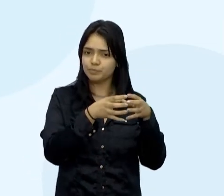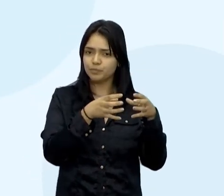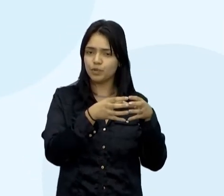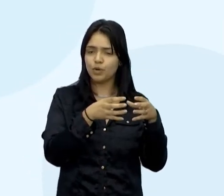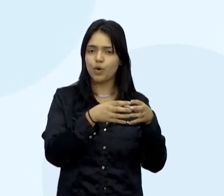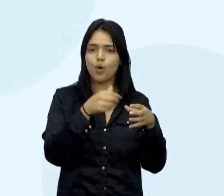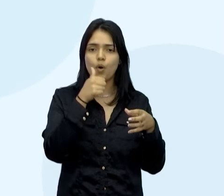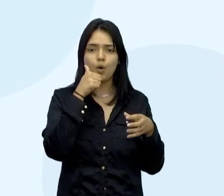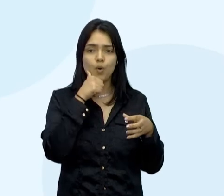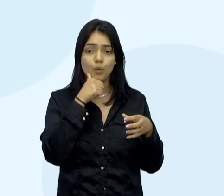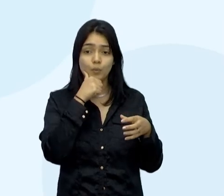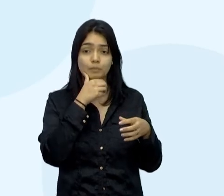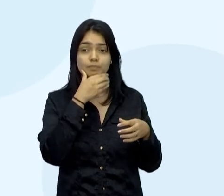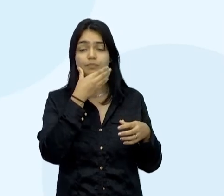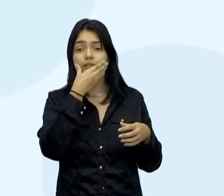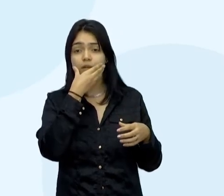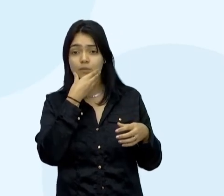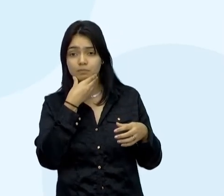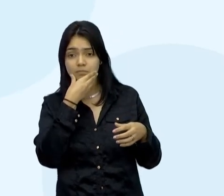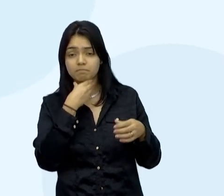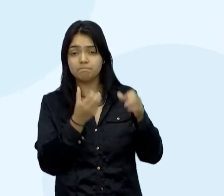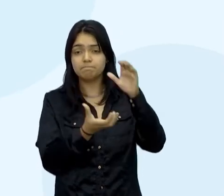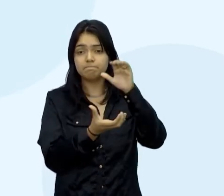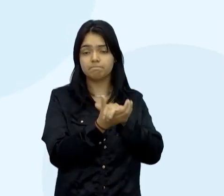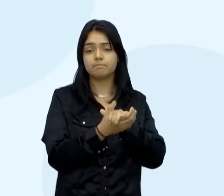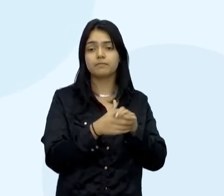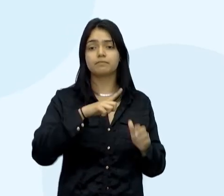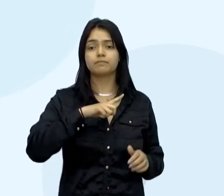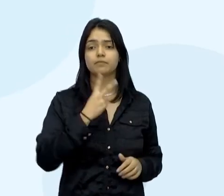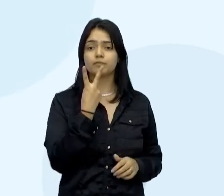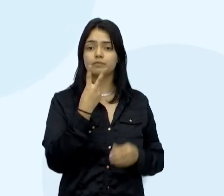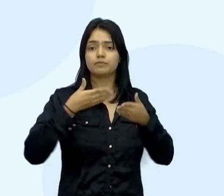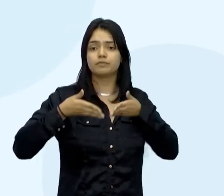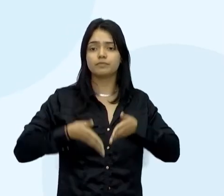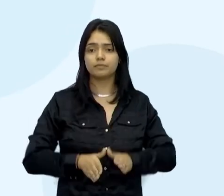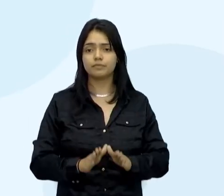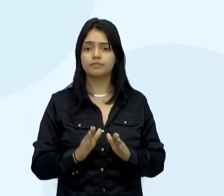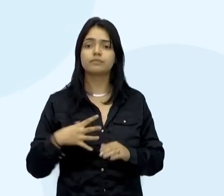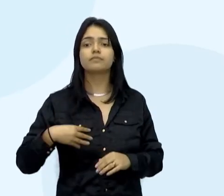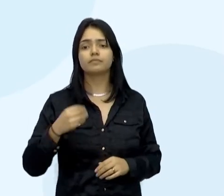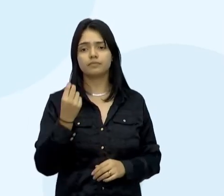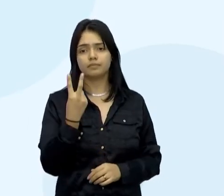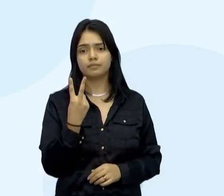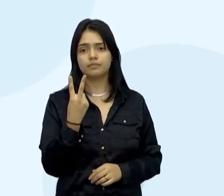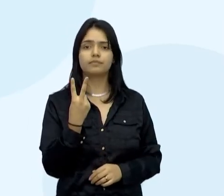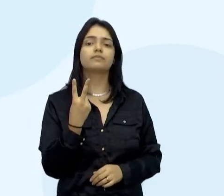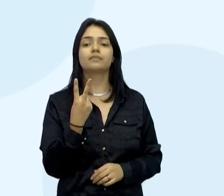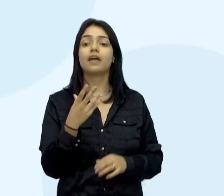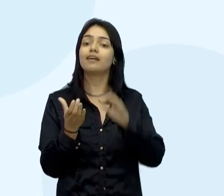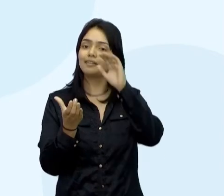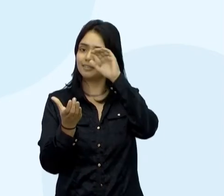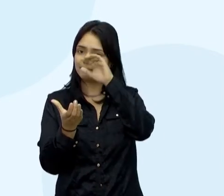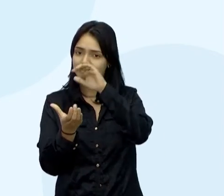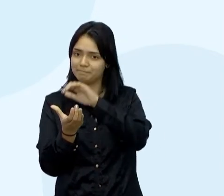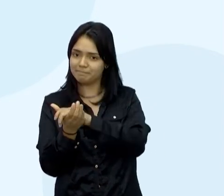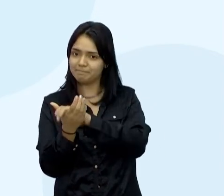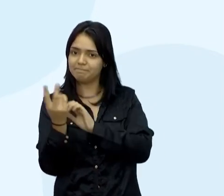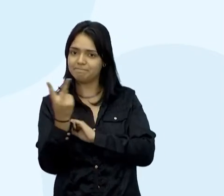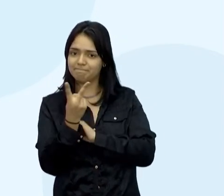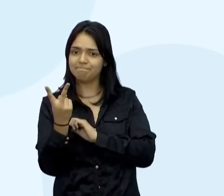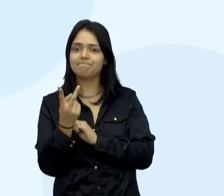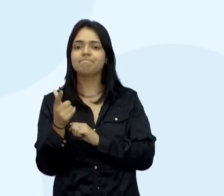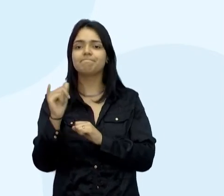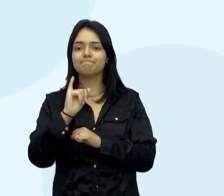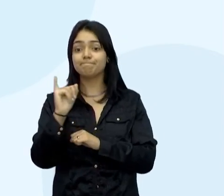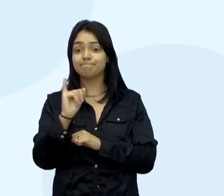homem e uma mulher que se casaram, tiveram 2 filhos, esses 2 filhos se casaram. Então eu tenho aqui,